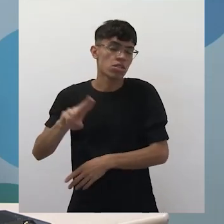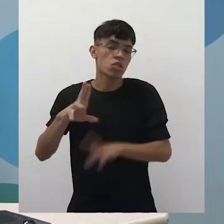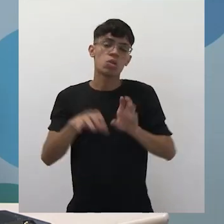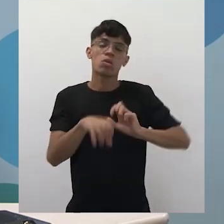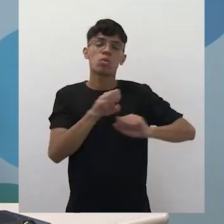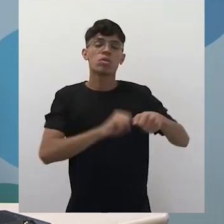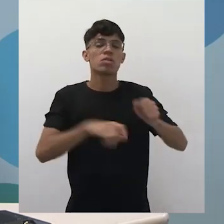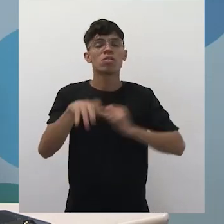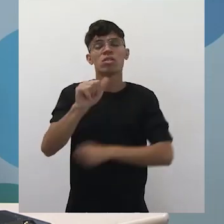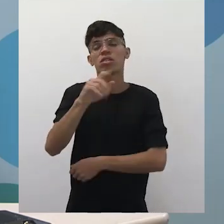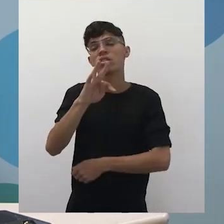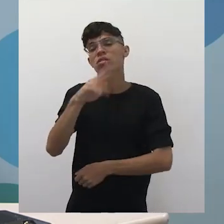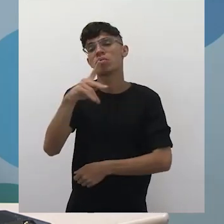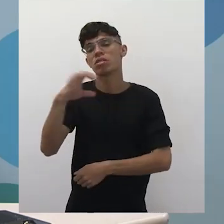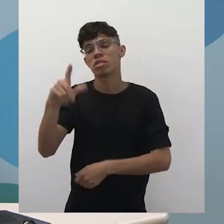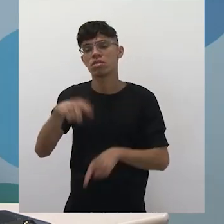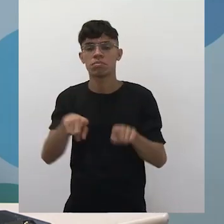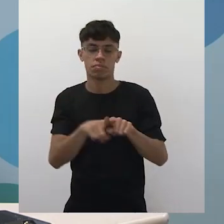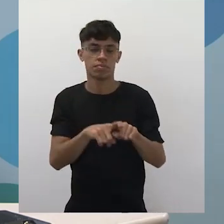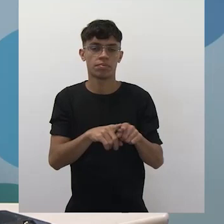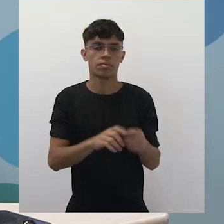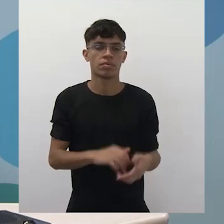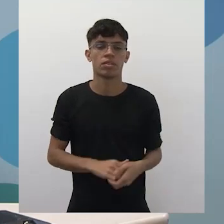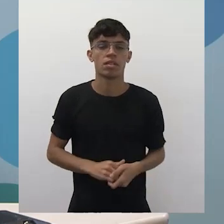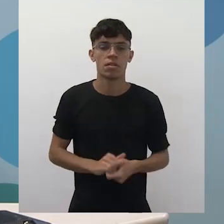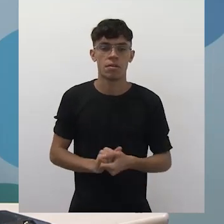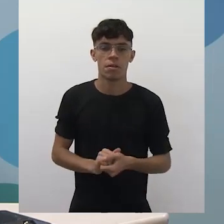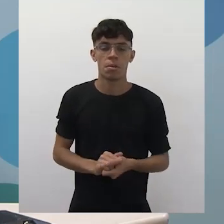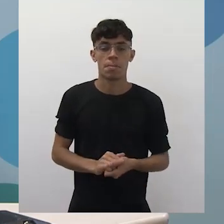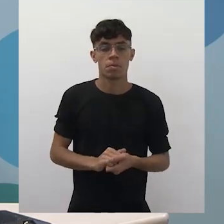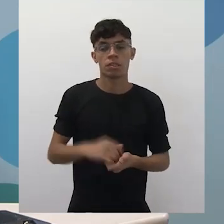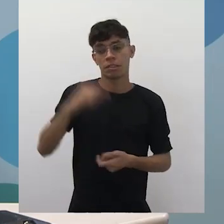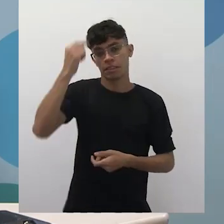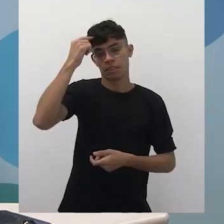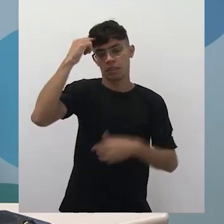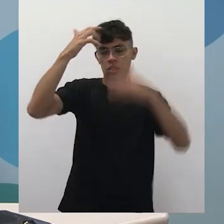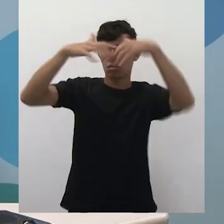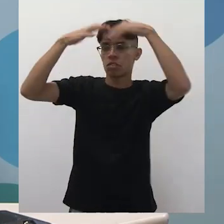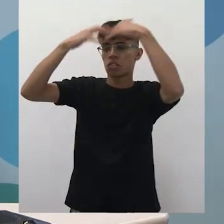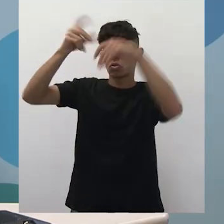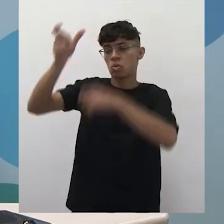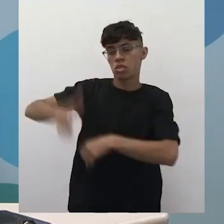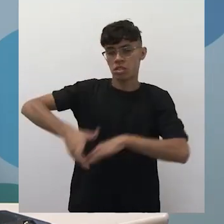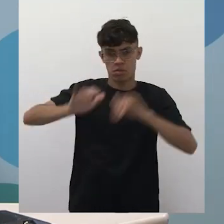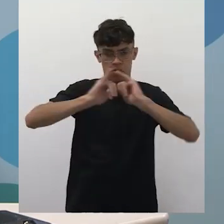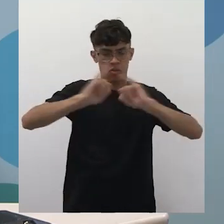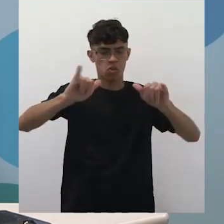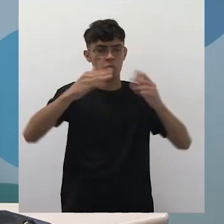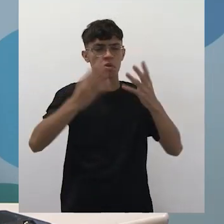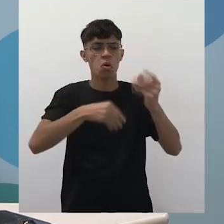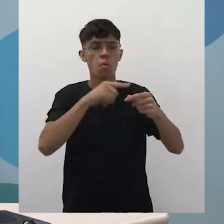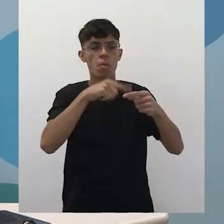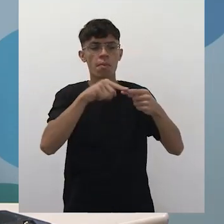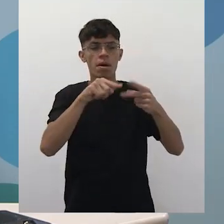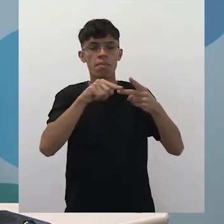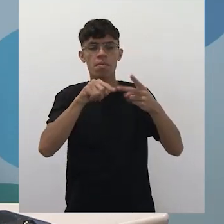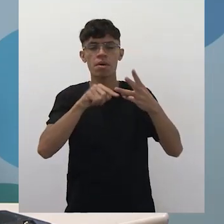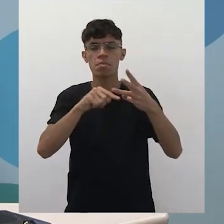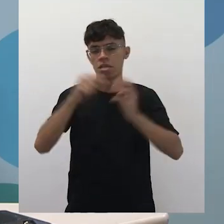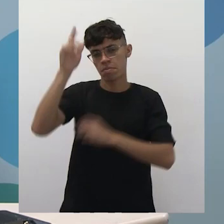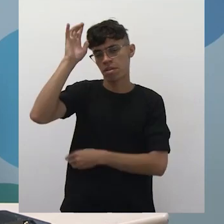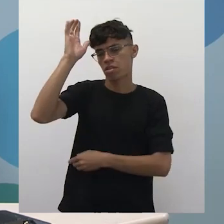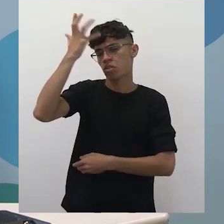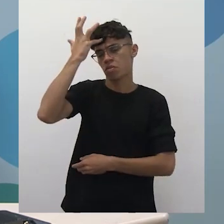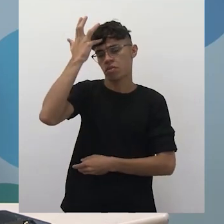Tá? Então, pensando no que ele acabou de dizer para nós aqui, na questão da problematização, da construção de